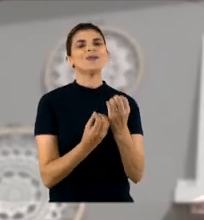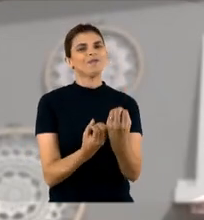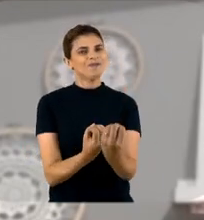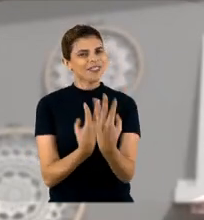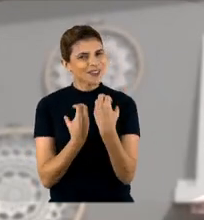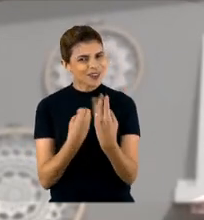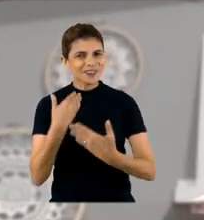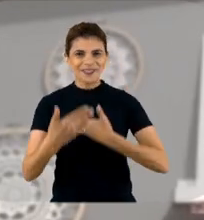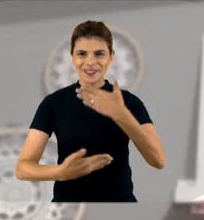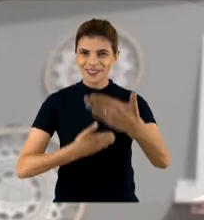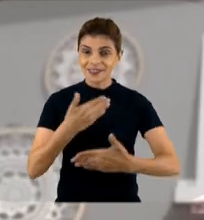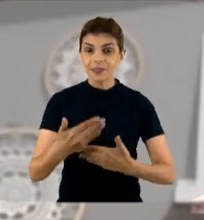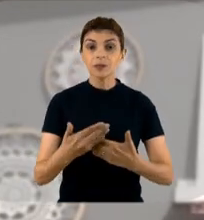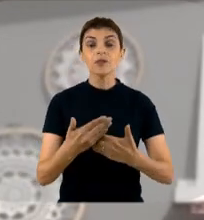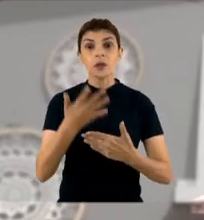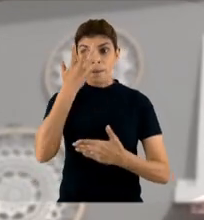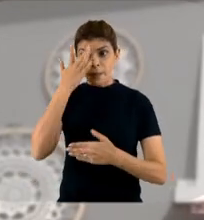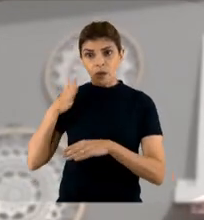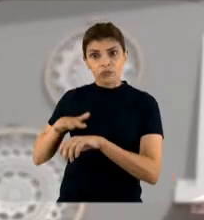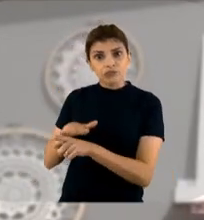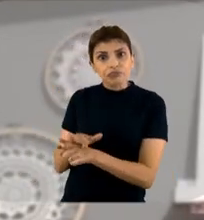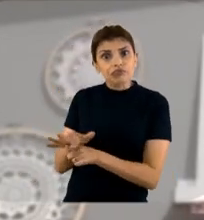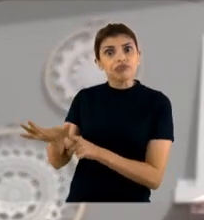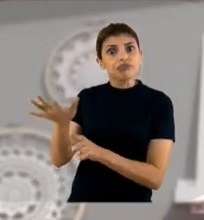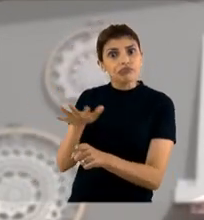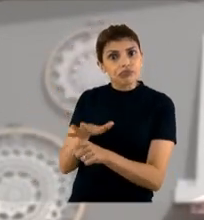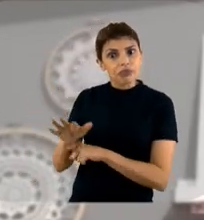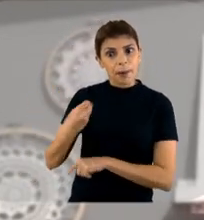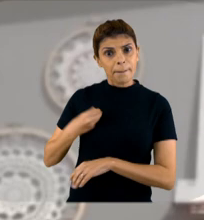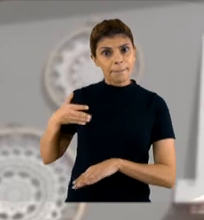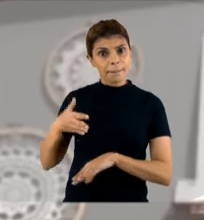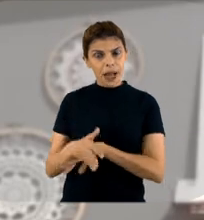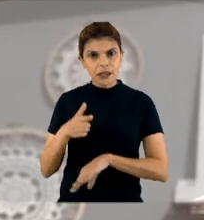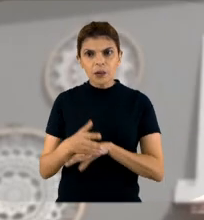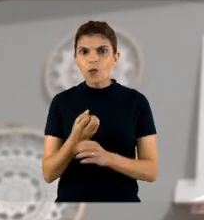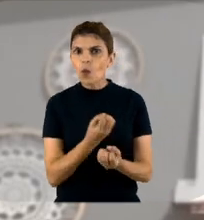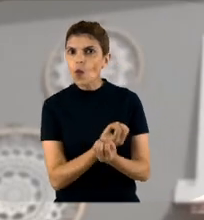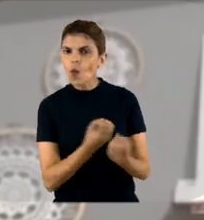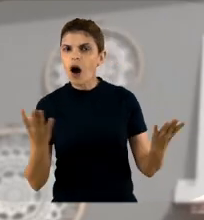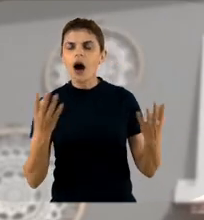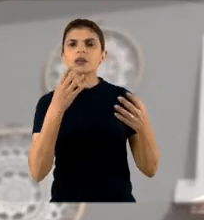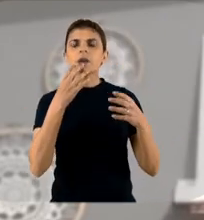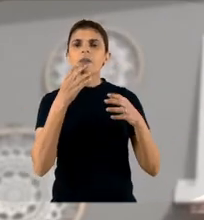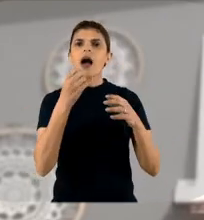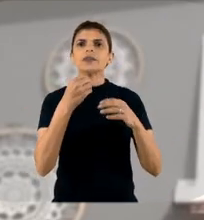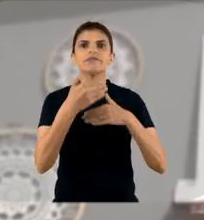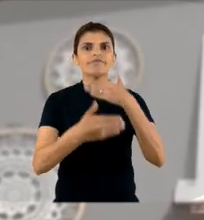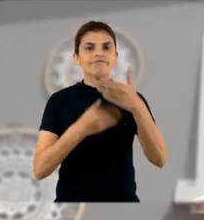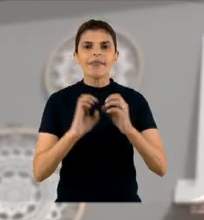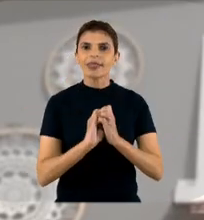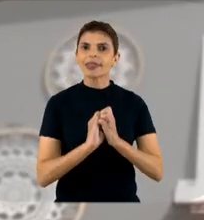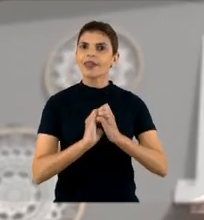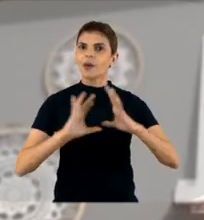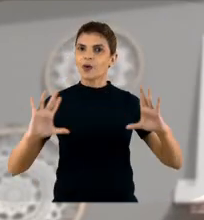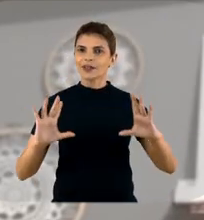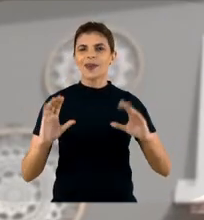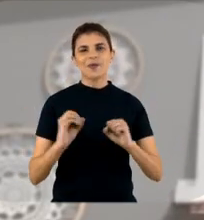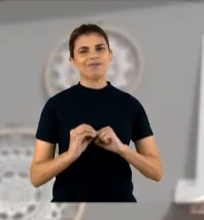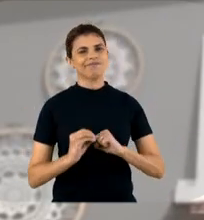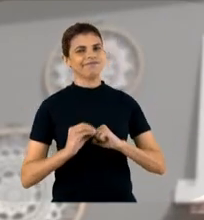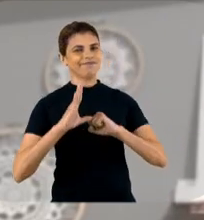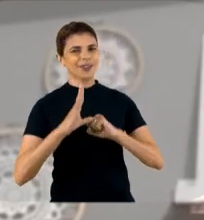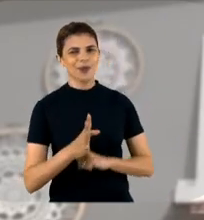trabalho educacional. A quantidade de participantes também é um fator que proporciona a expansão e a democratização